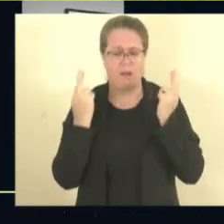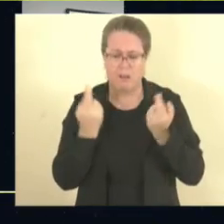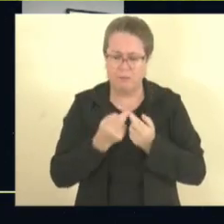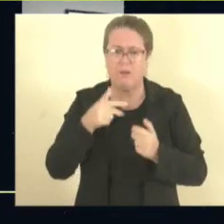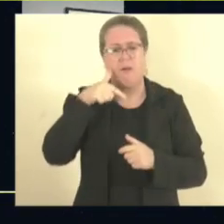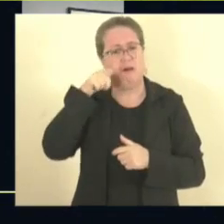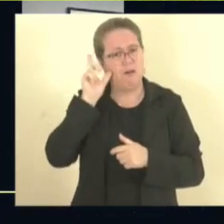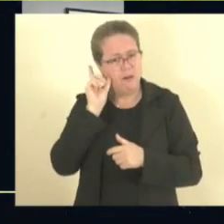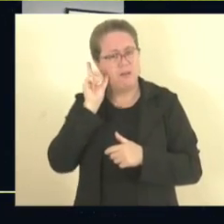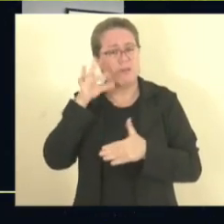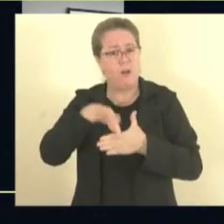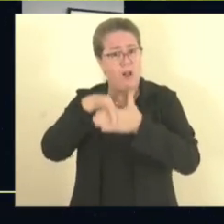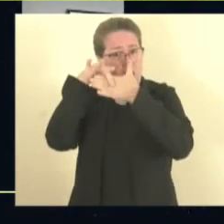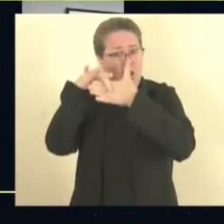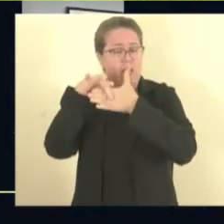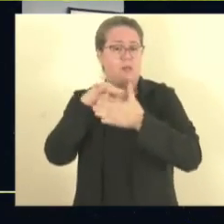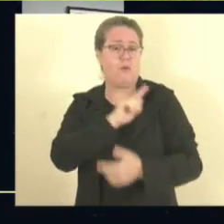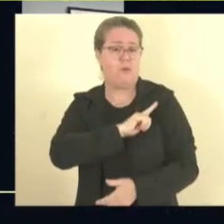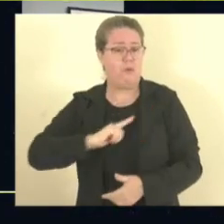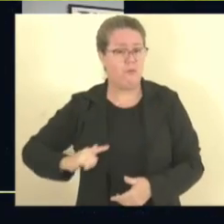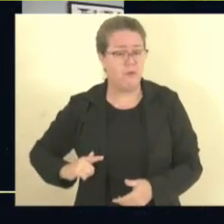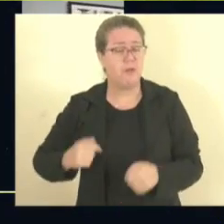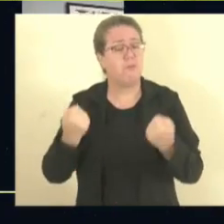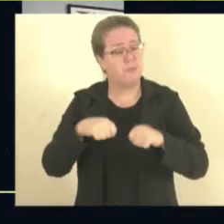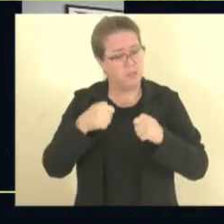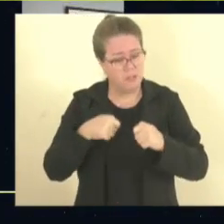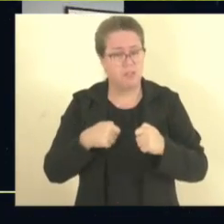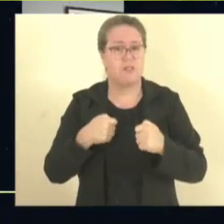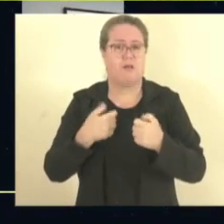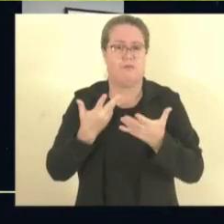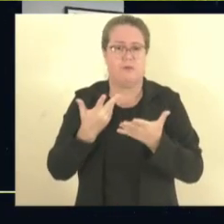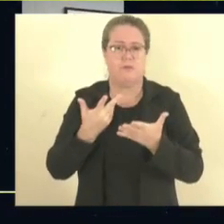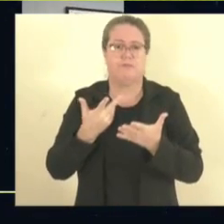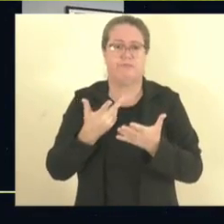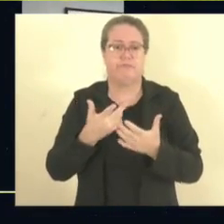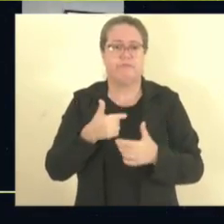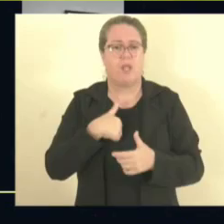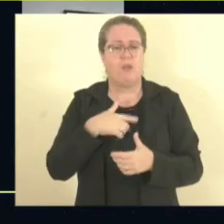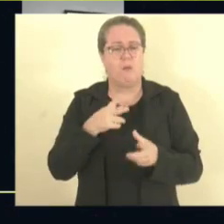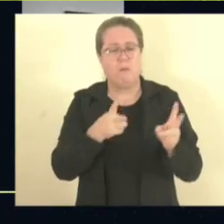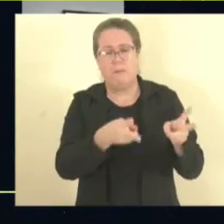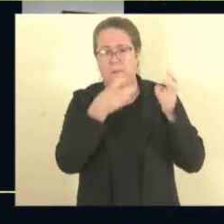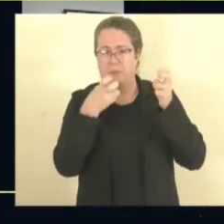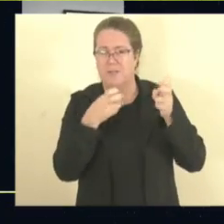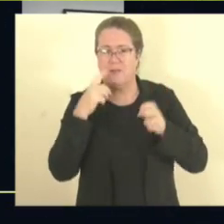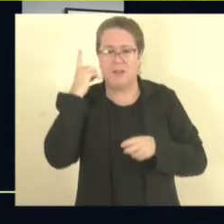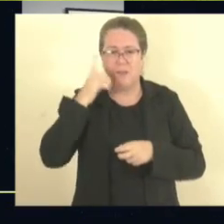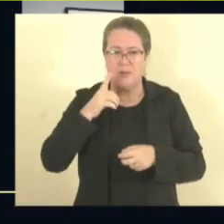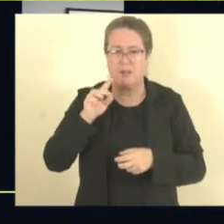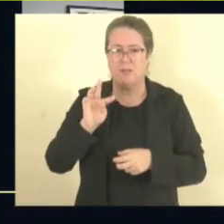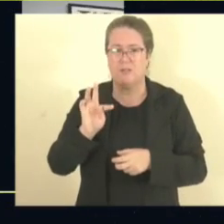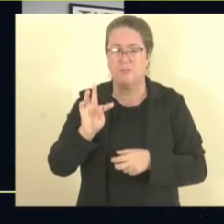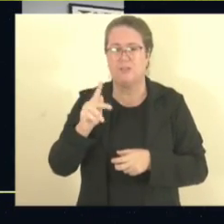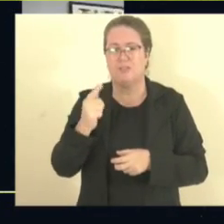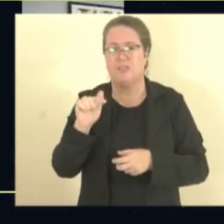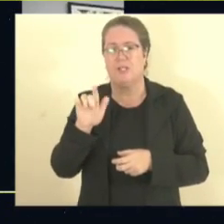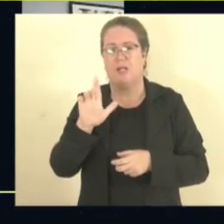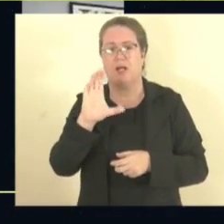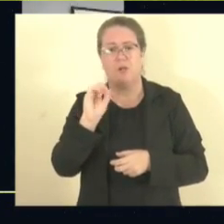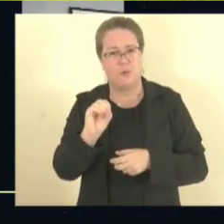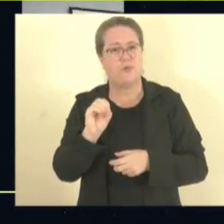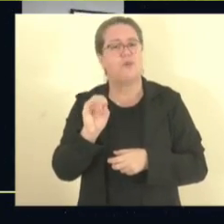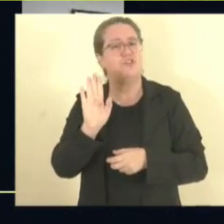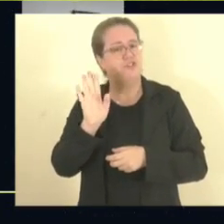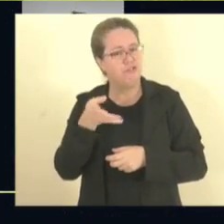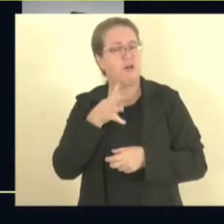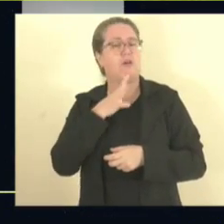governo, porque o deputado Thiago, por exemplo, fala com propriedade do projeto, eu entendo isso. Só que é uma propriedade que nós não temos, e